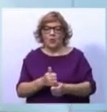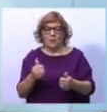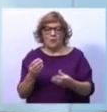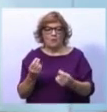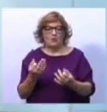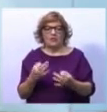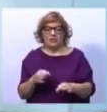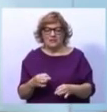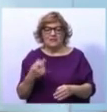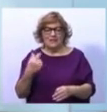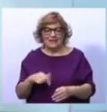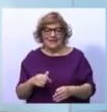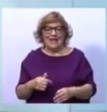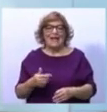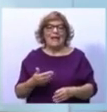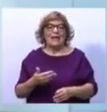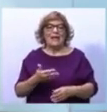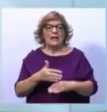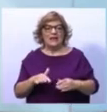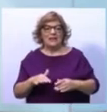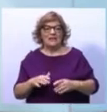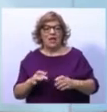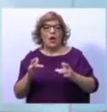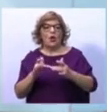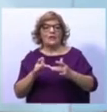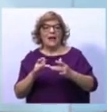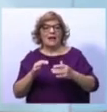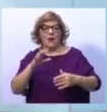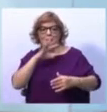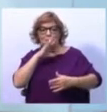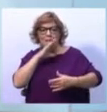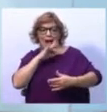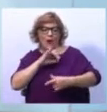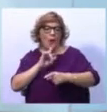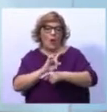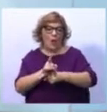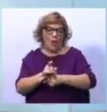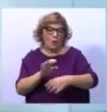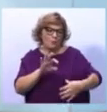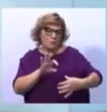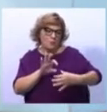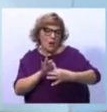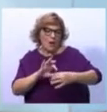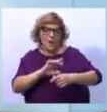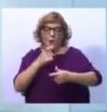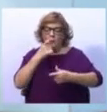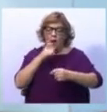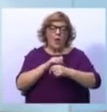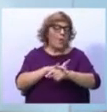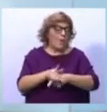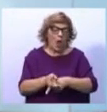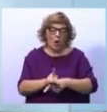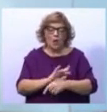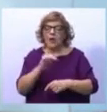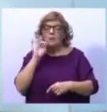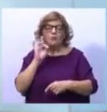muito simples colocar a criança de imediato em contacto pele a pele com a mãe, vinculando, é um momento